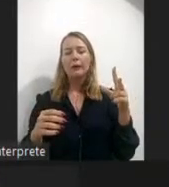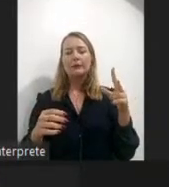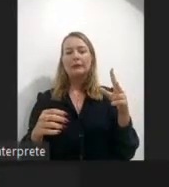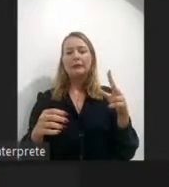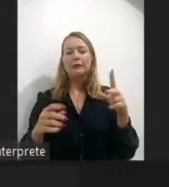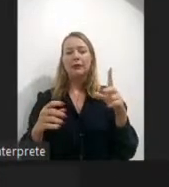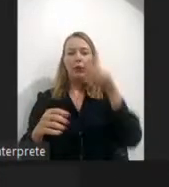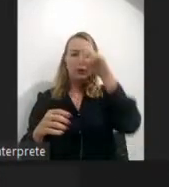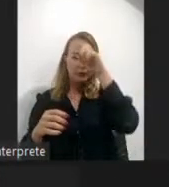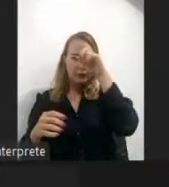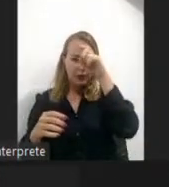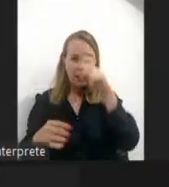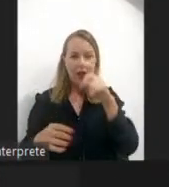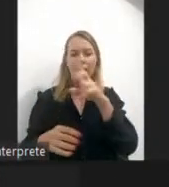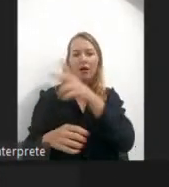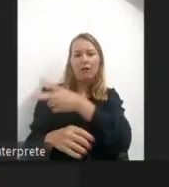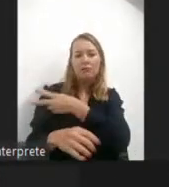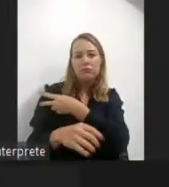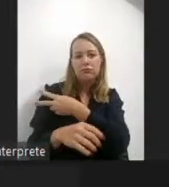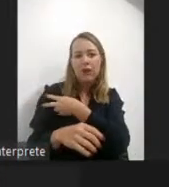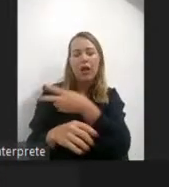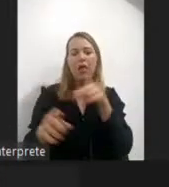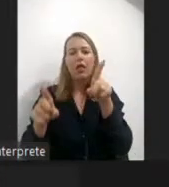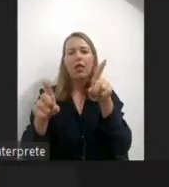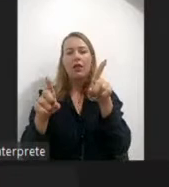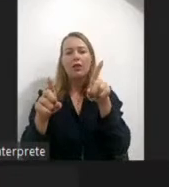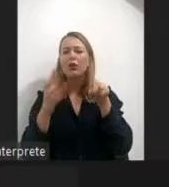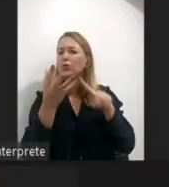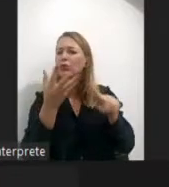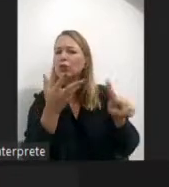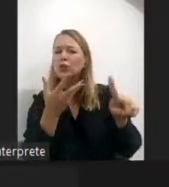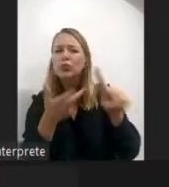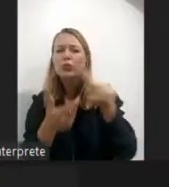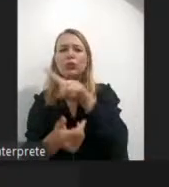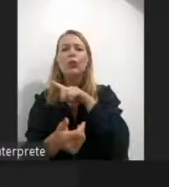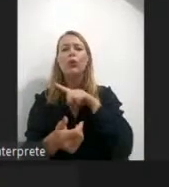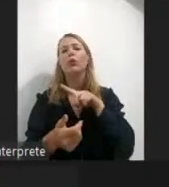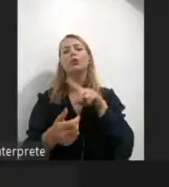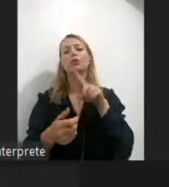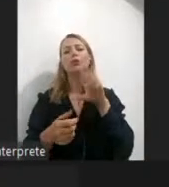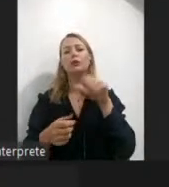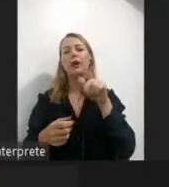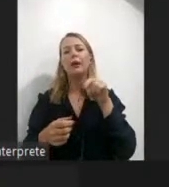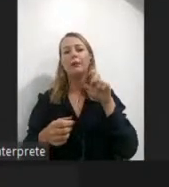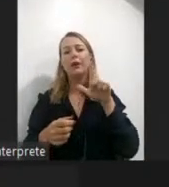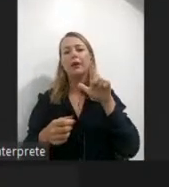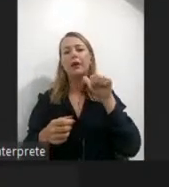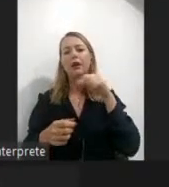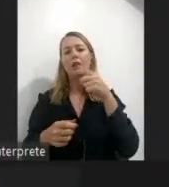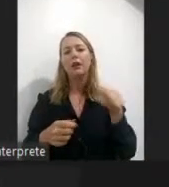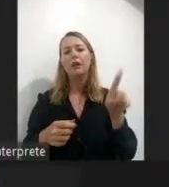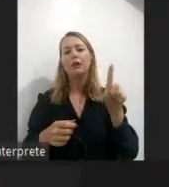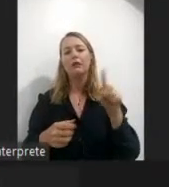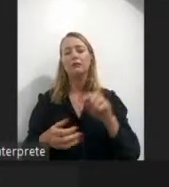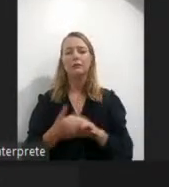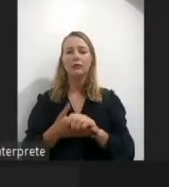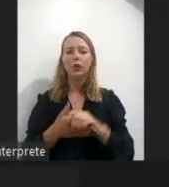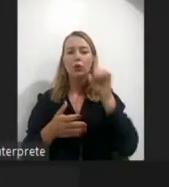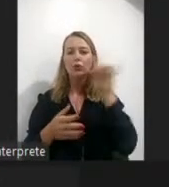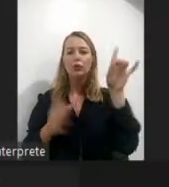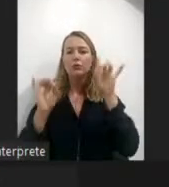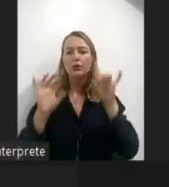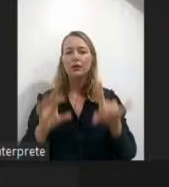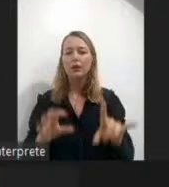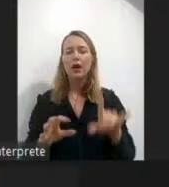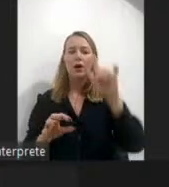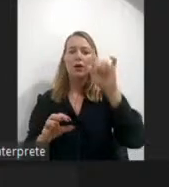civil, né, e todas as esferas de capelão no município de Vitória, que atua no município de Vitória. O Dia do Capelão é comemorado no